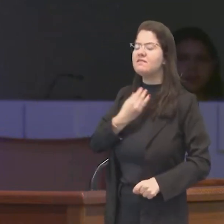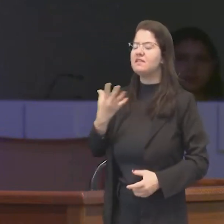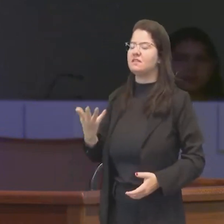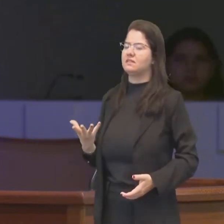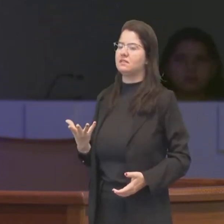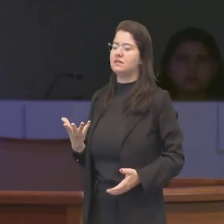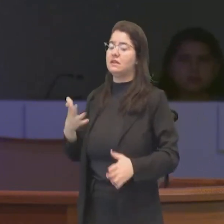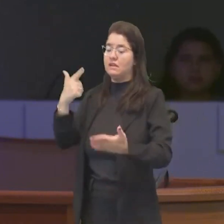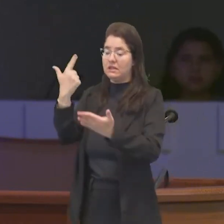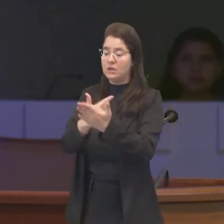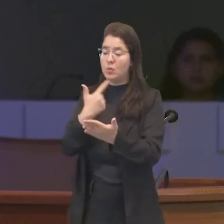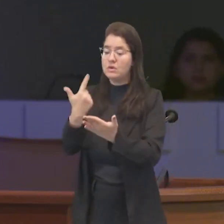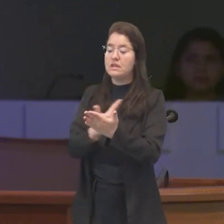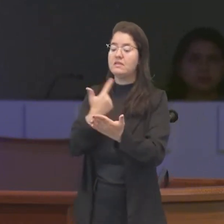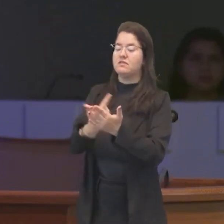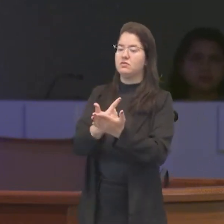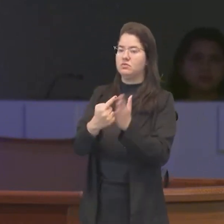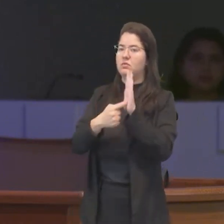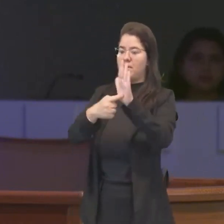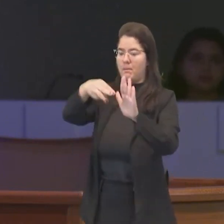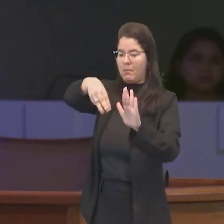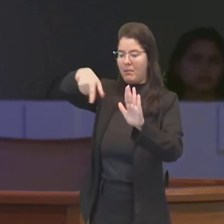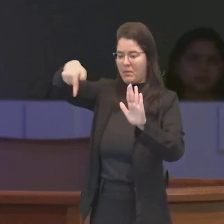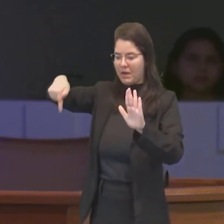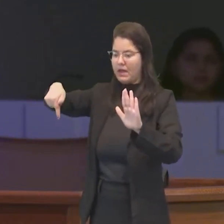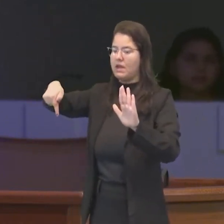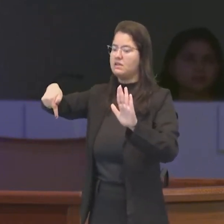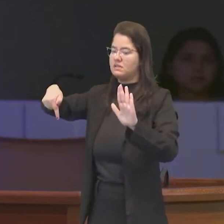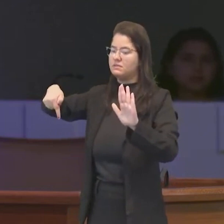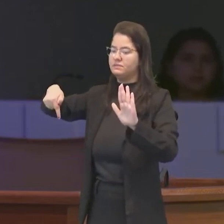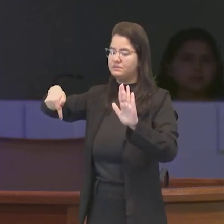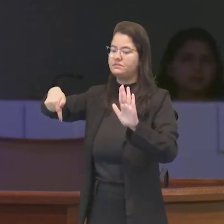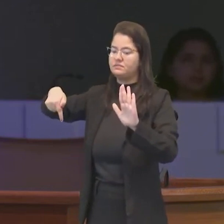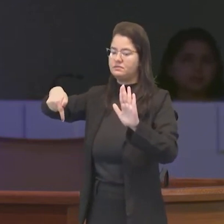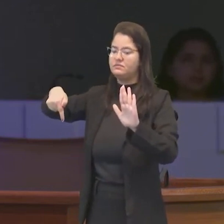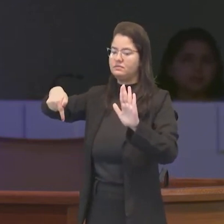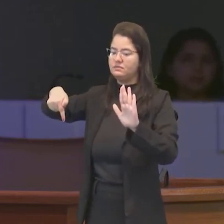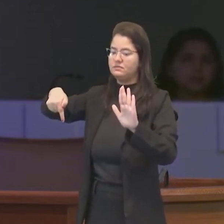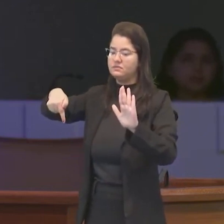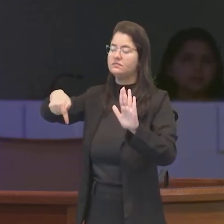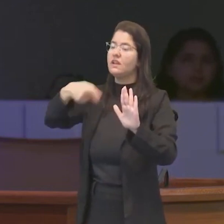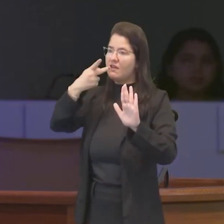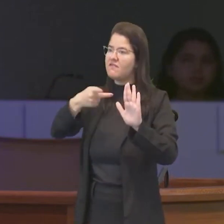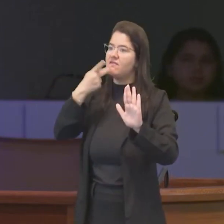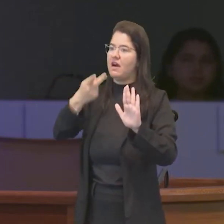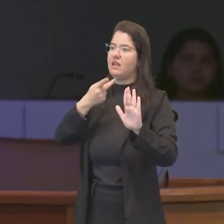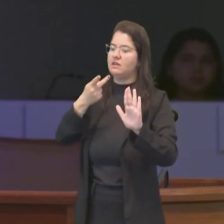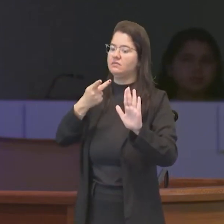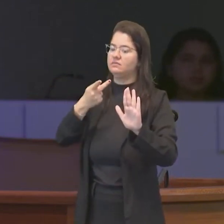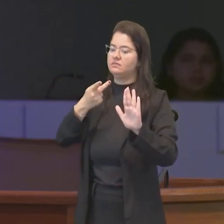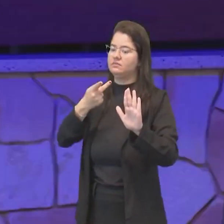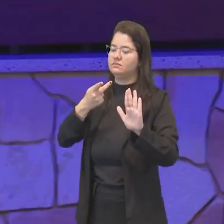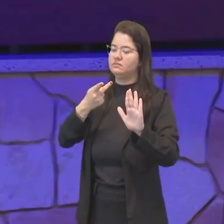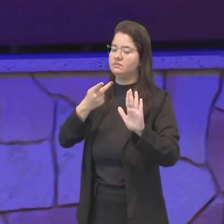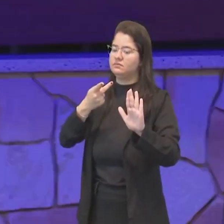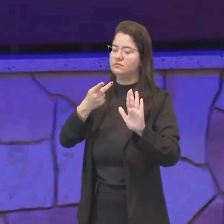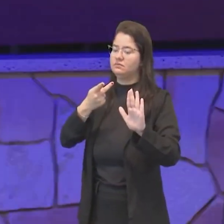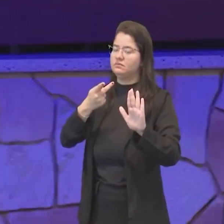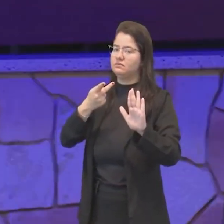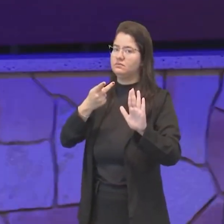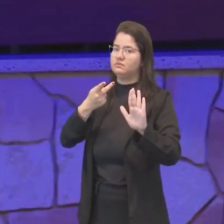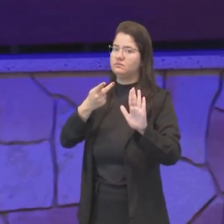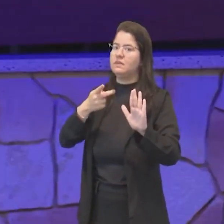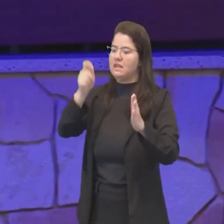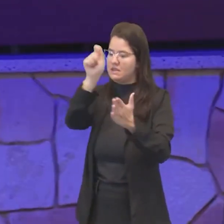é este intérprete. Quando Miqueias fala, ele está interpretando o desejo do povo. O desejo do povo